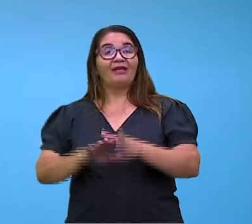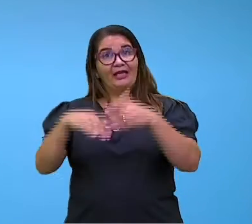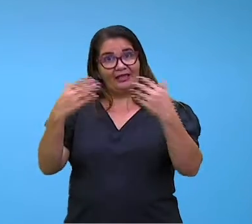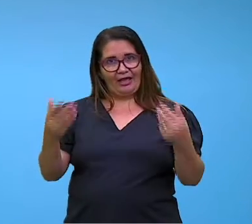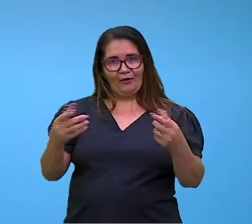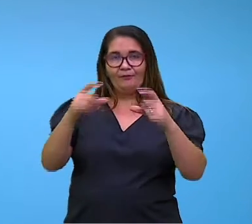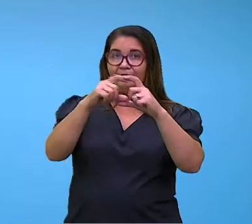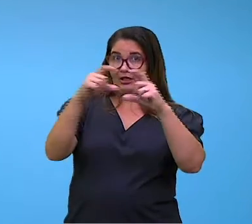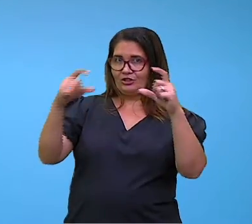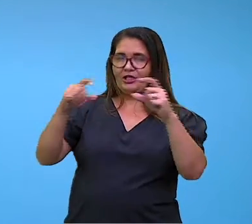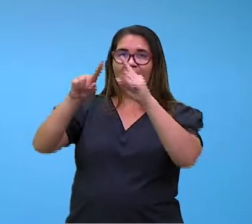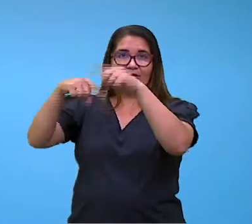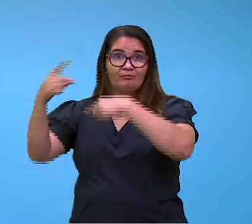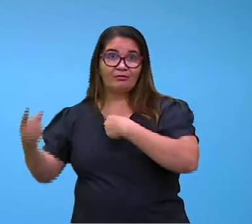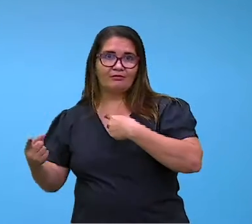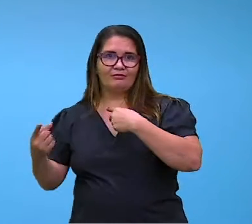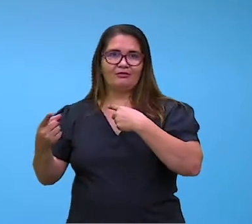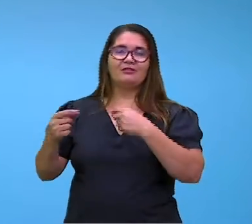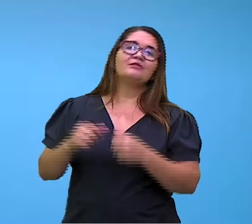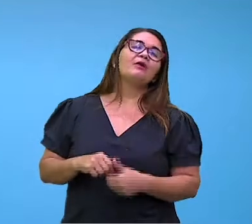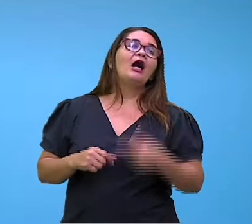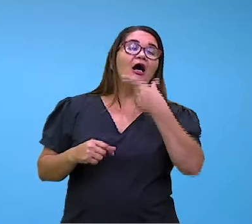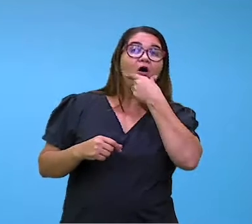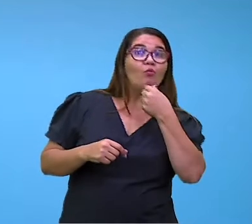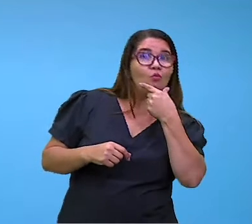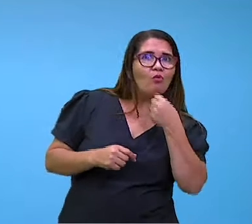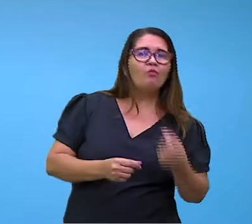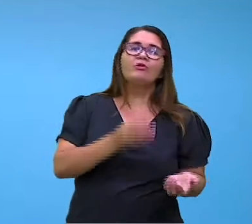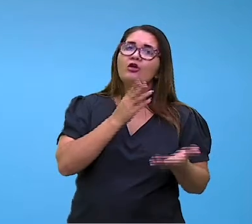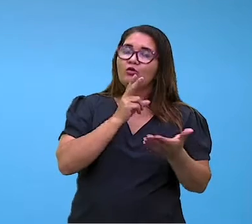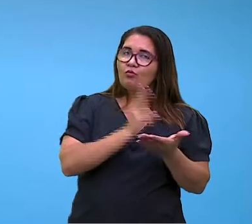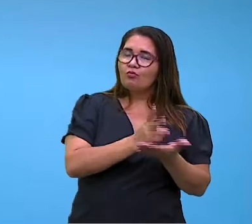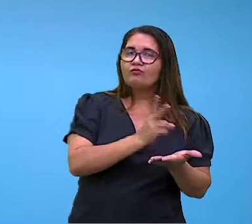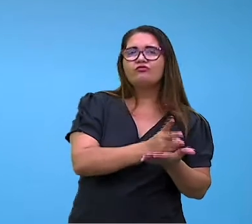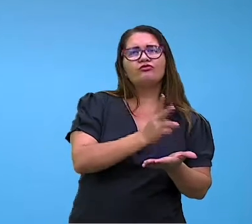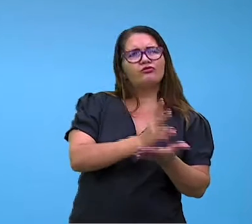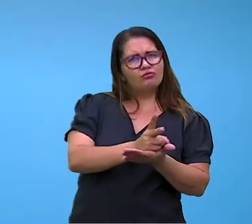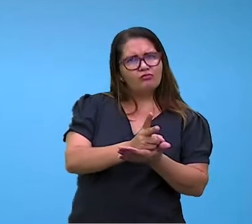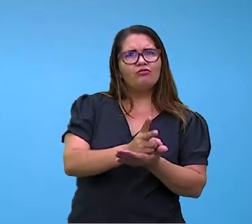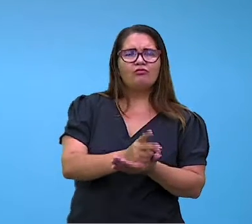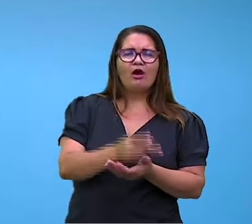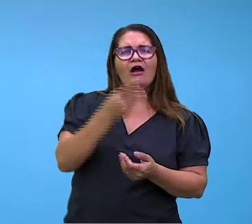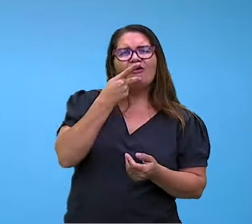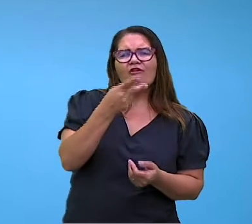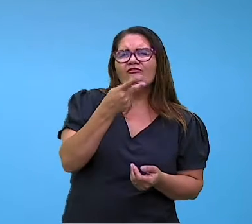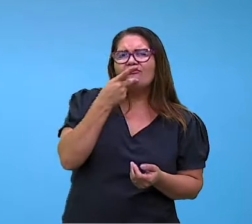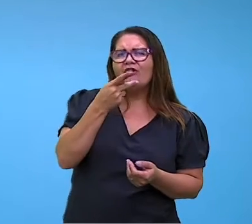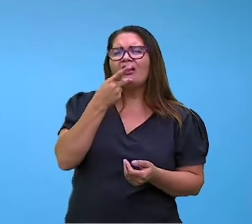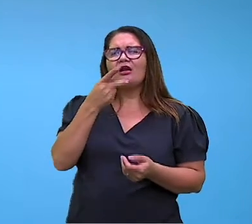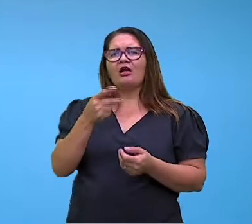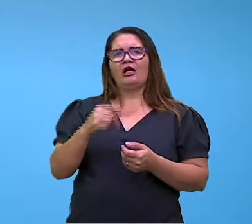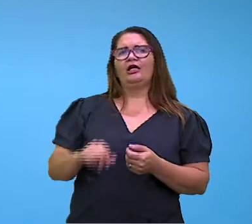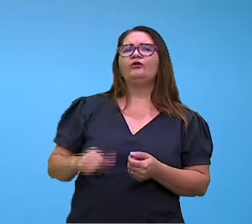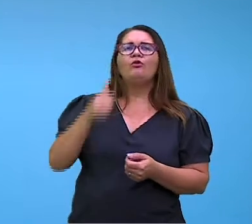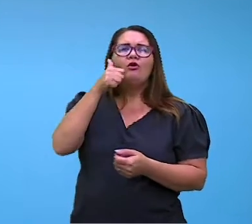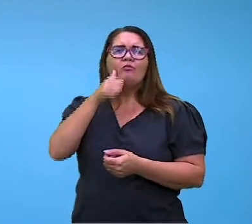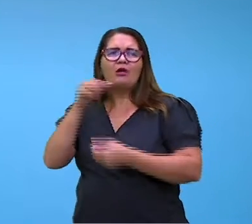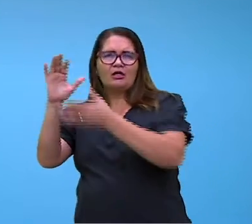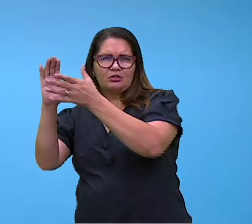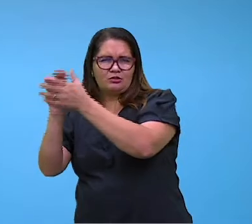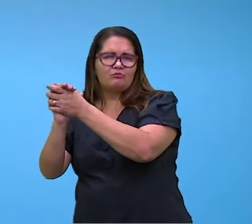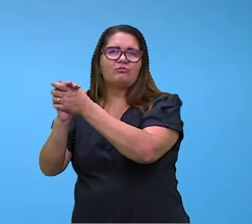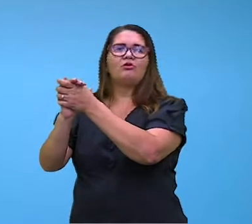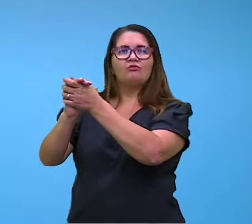And it's not until you look back on it years later that you realize